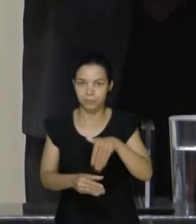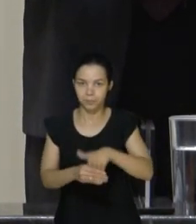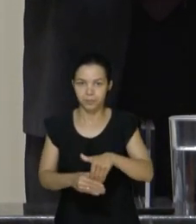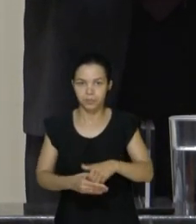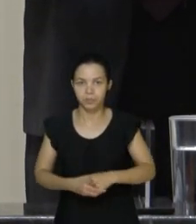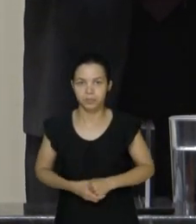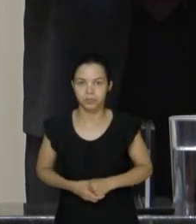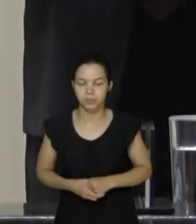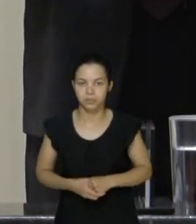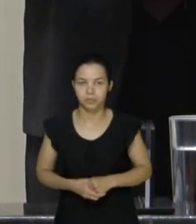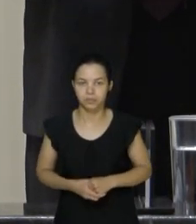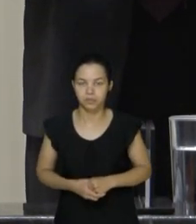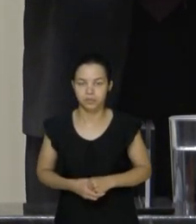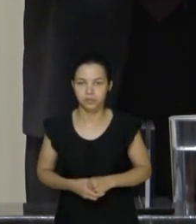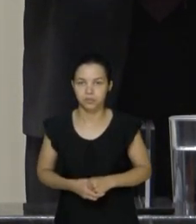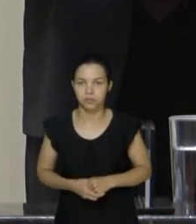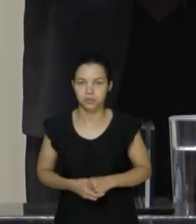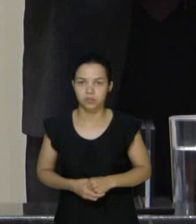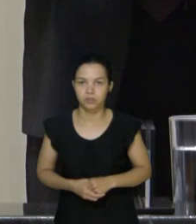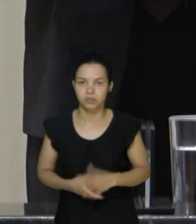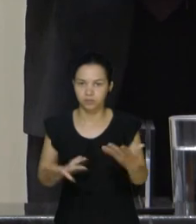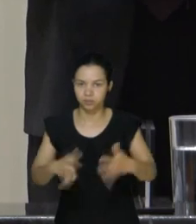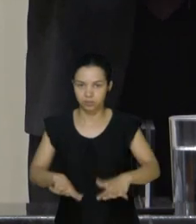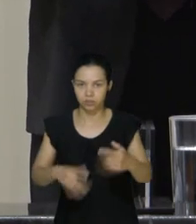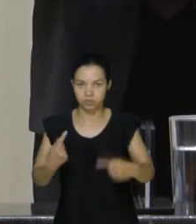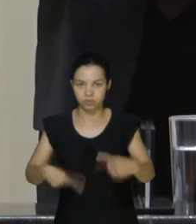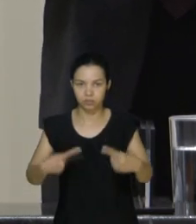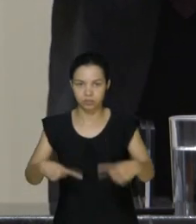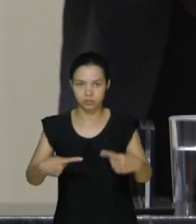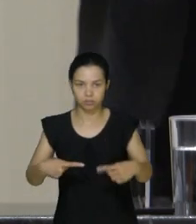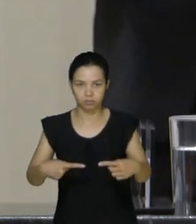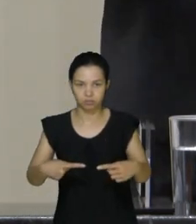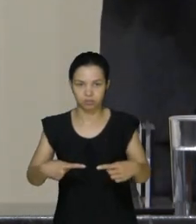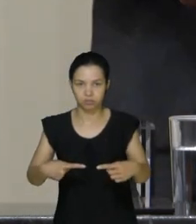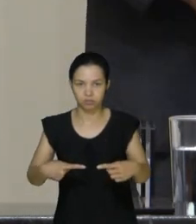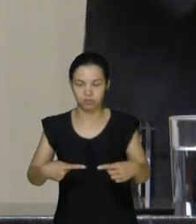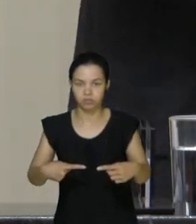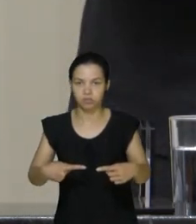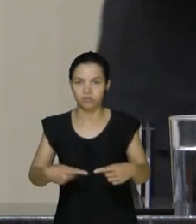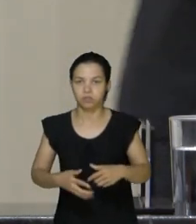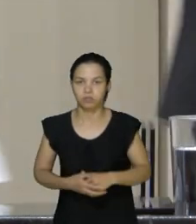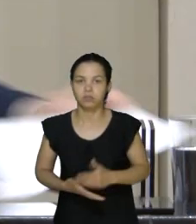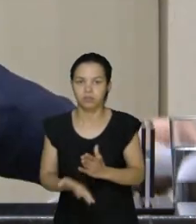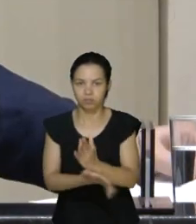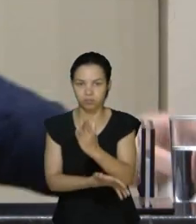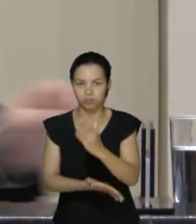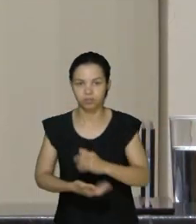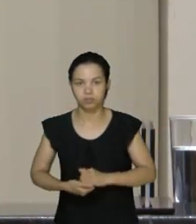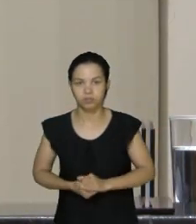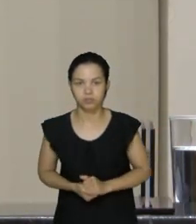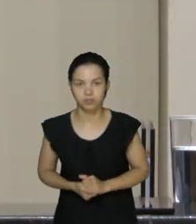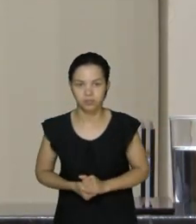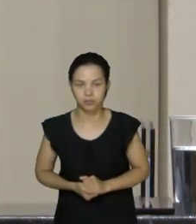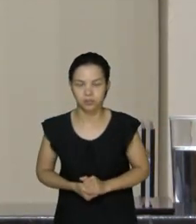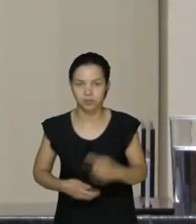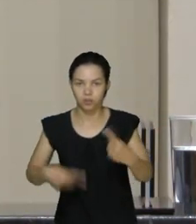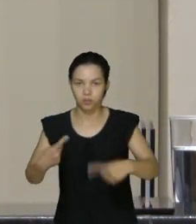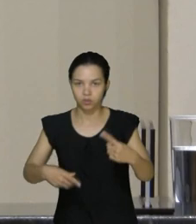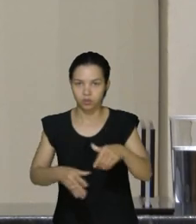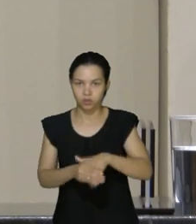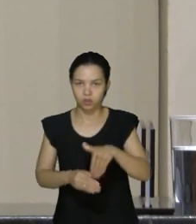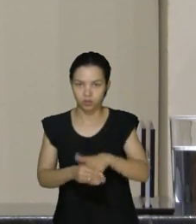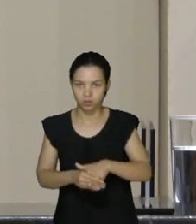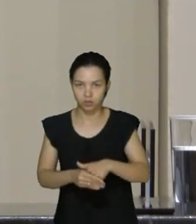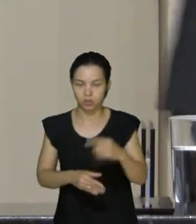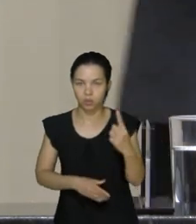não havendo quem queira discutir, em votação, os deputados que concordam permanecem como estão, está aprovado. Discussão e votação em turno